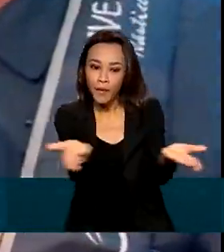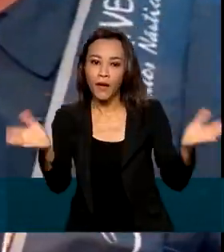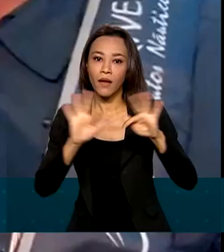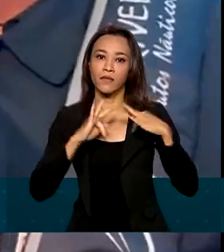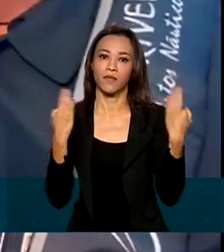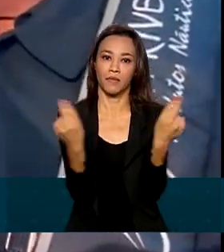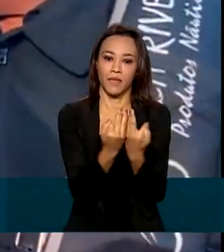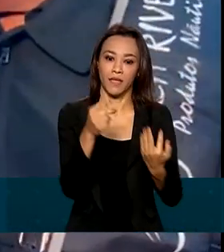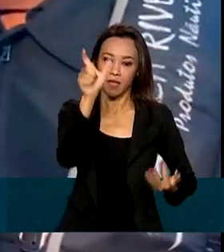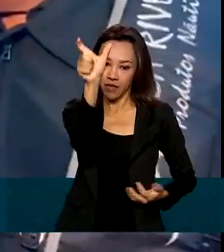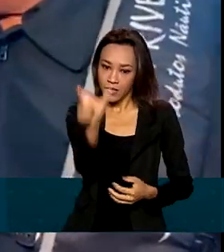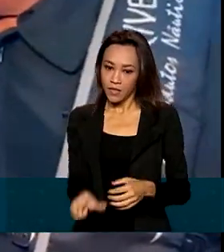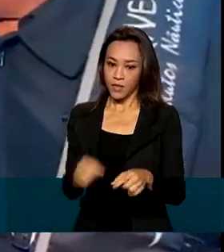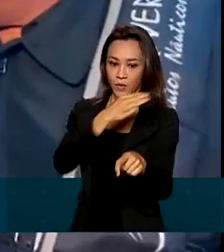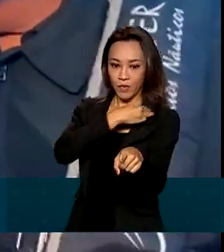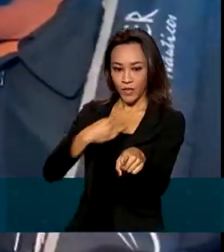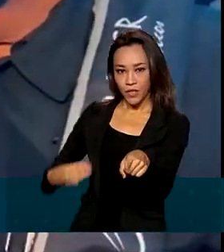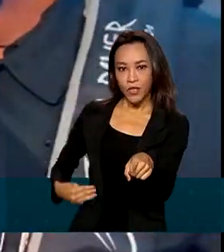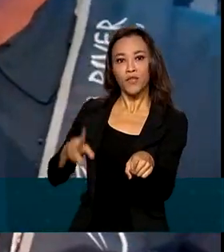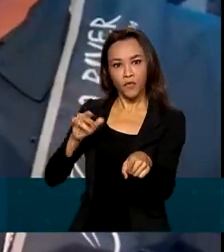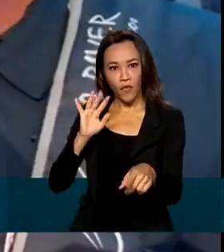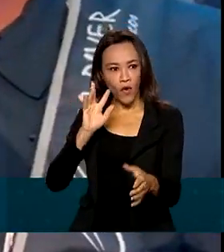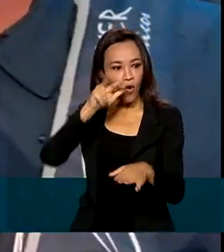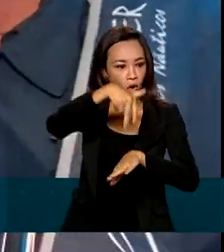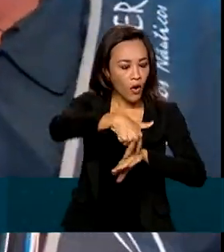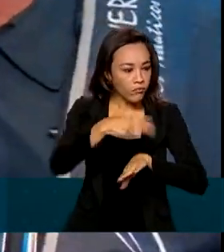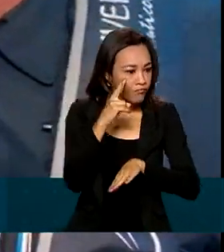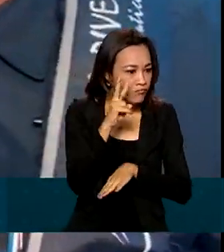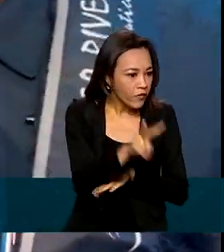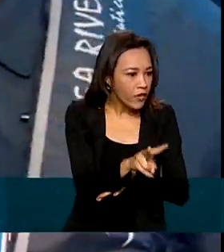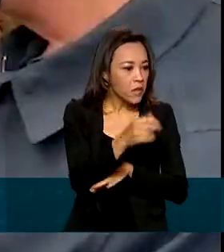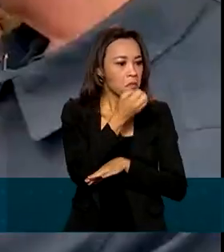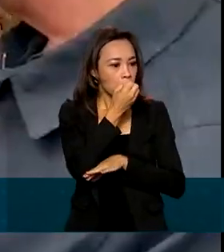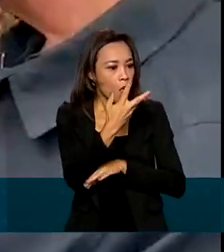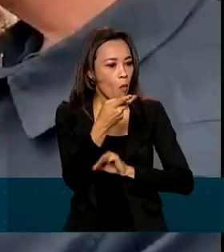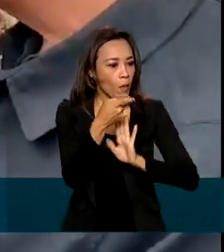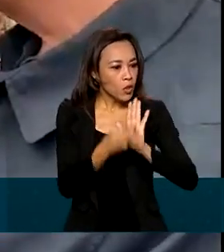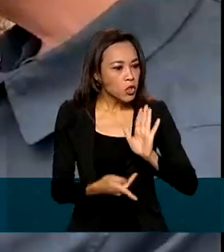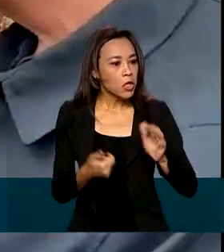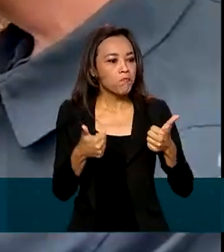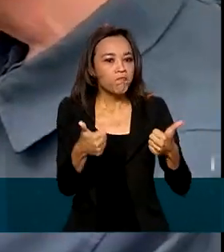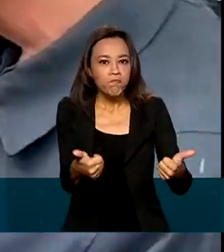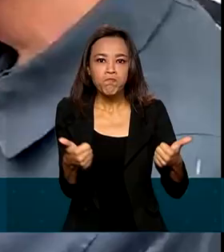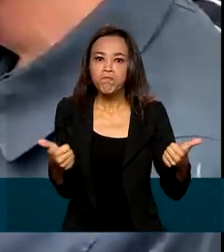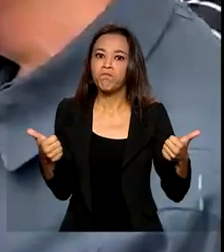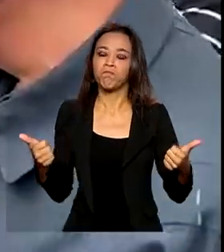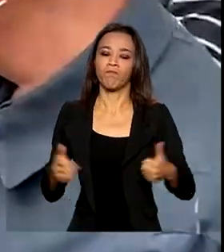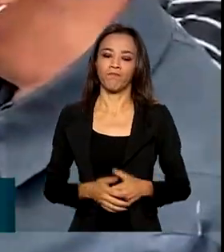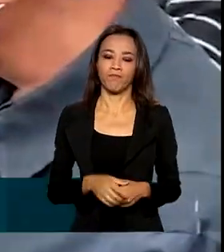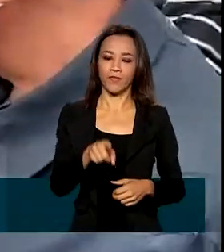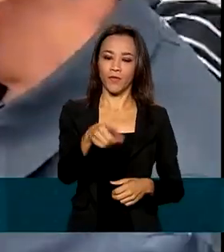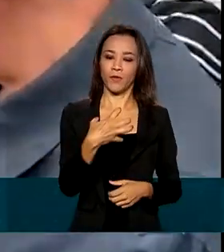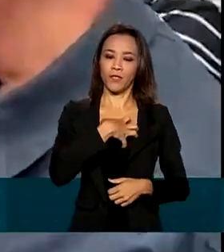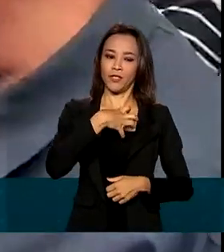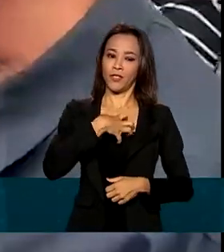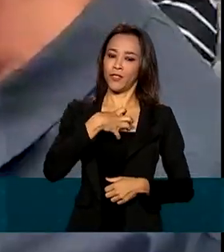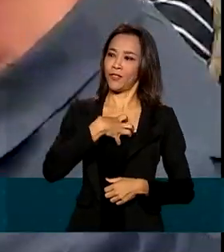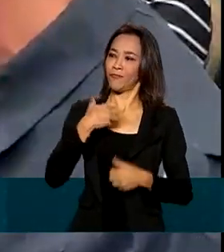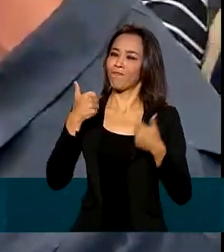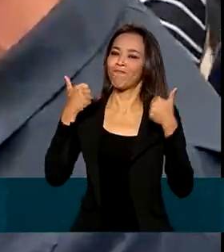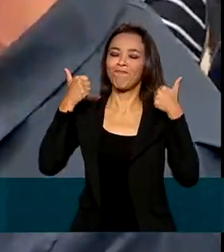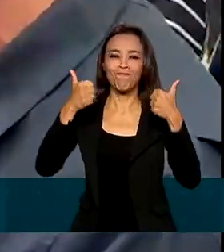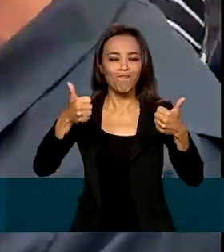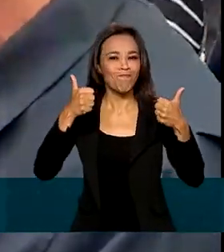de Minas e Energia, Bento Albuquerque, foi conferir de perto os benefícios do projeto. É uma verdadeira recompensa das